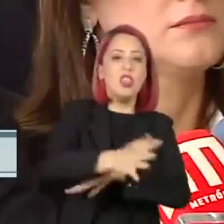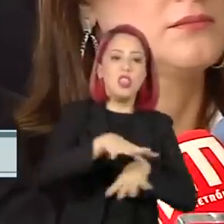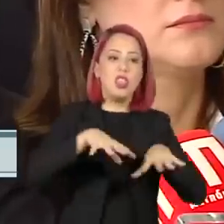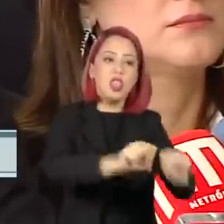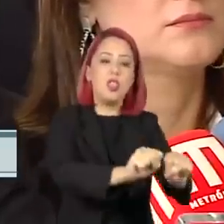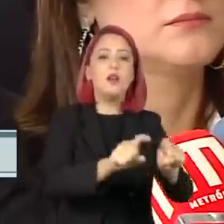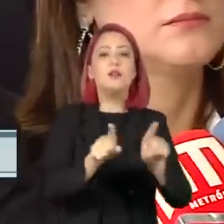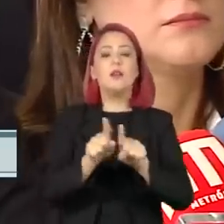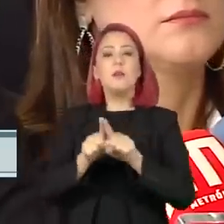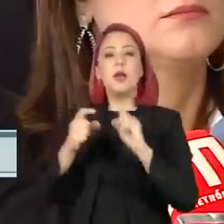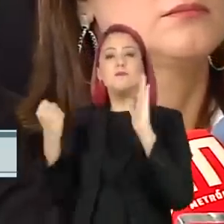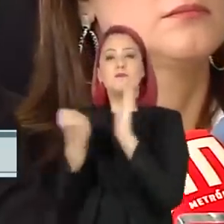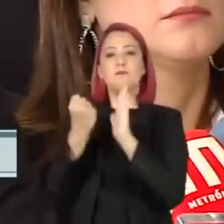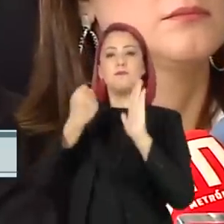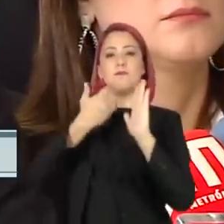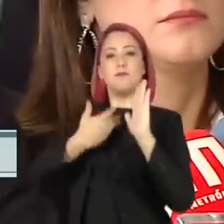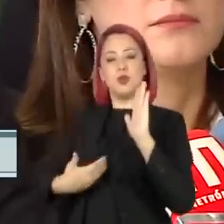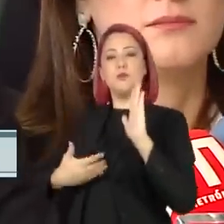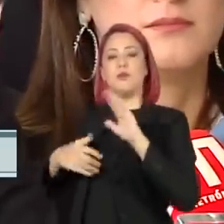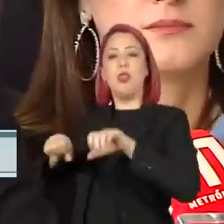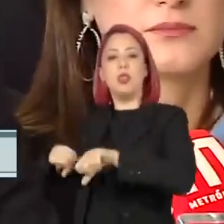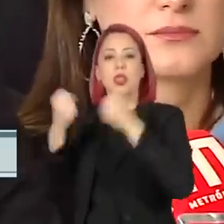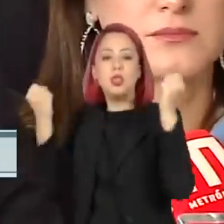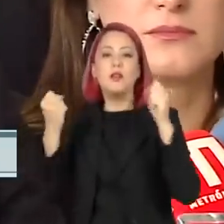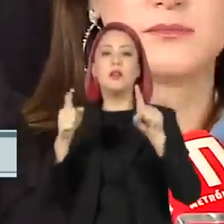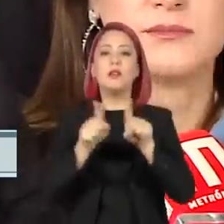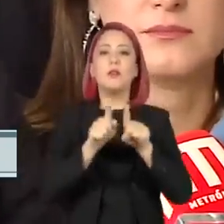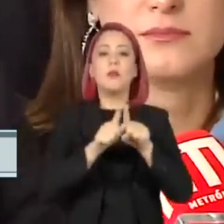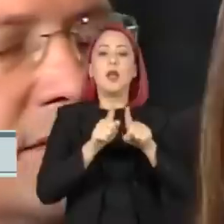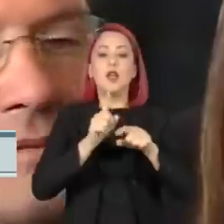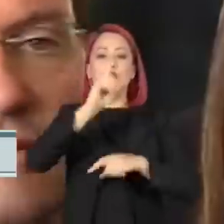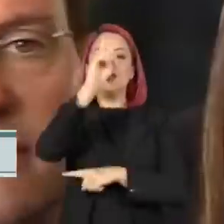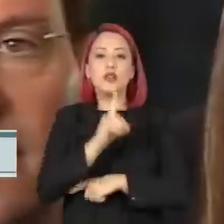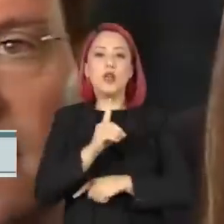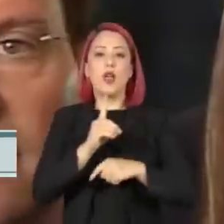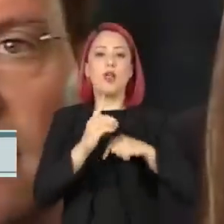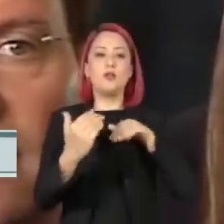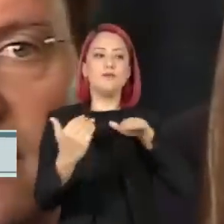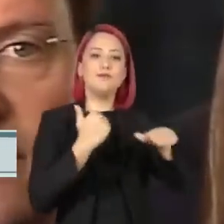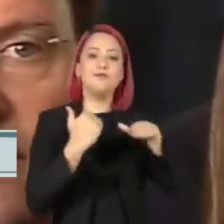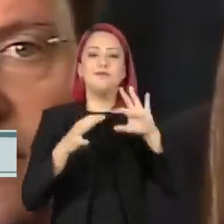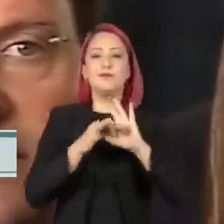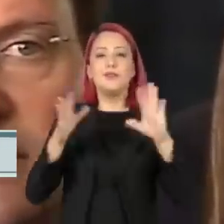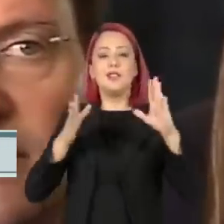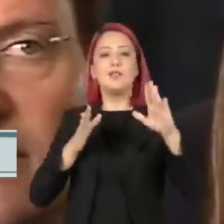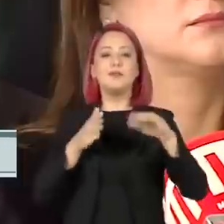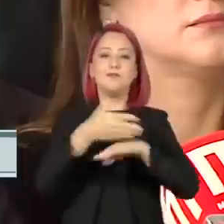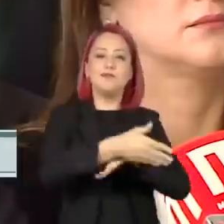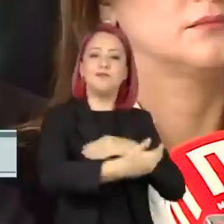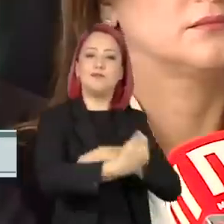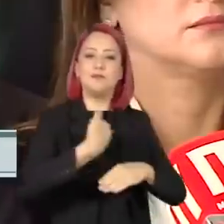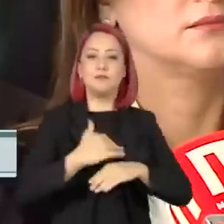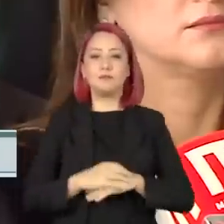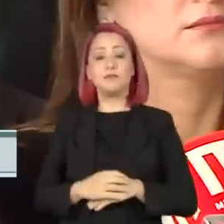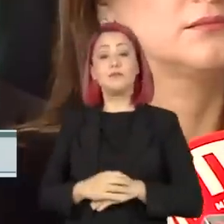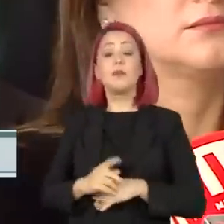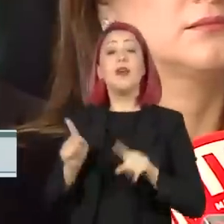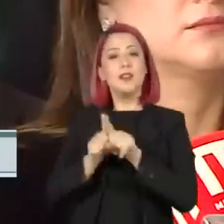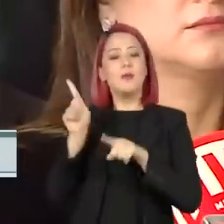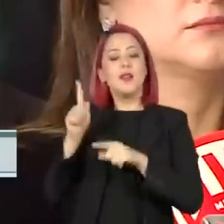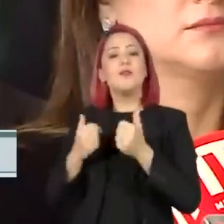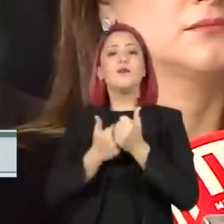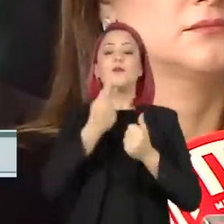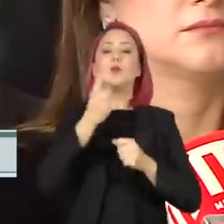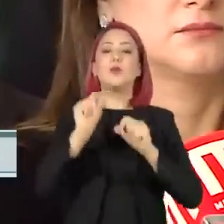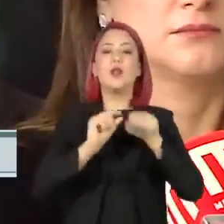destruição de patrimônio e cerceamento do direito de ir e vir. E disse que cumprirá a Constituição. Enquanto